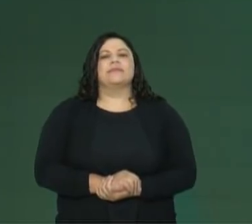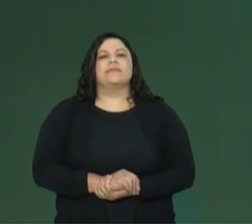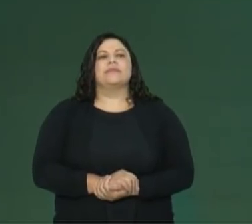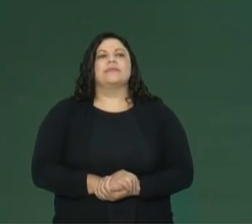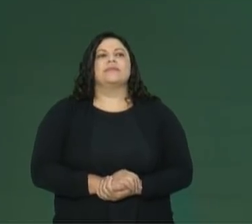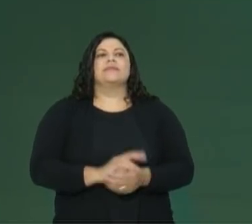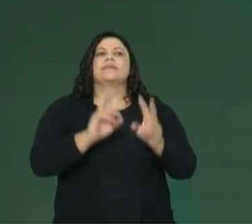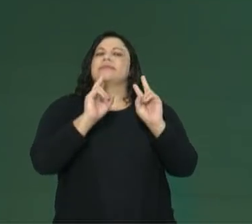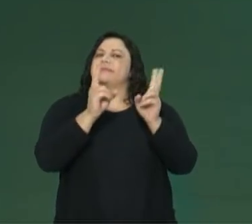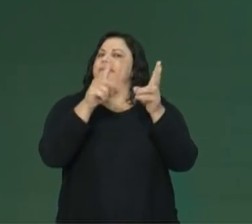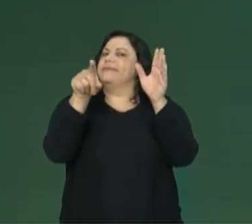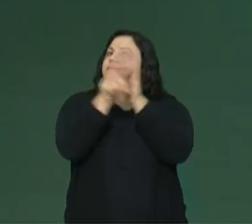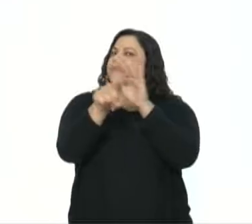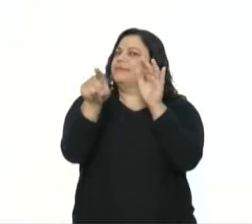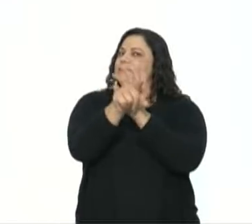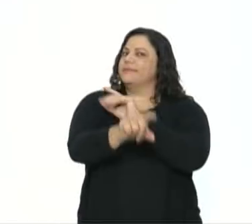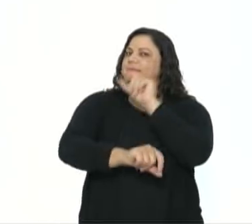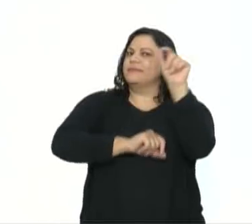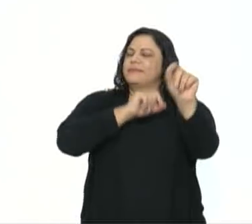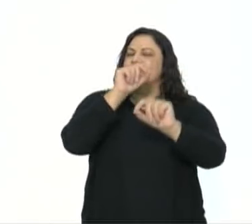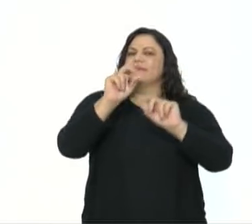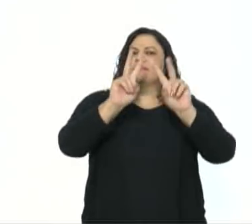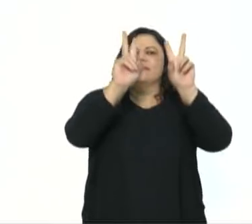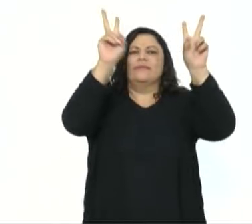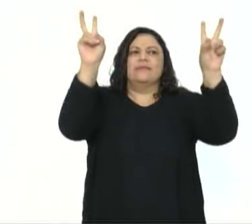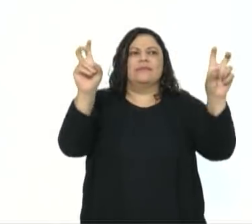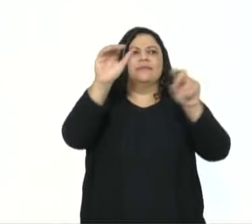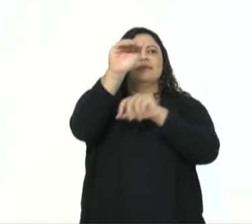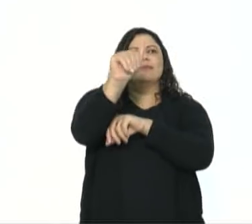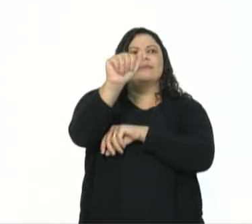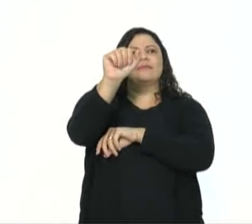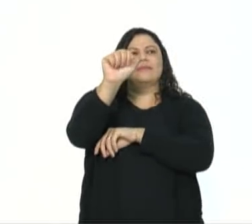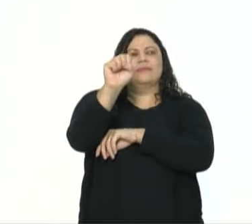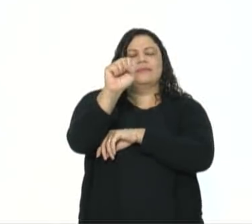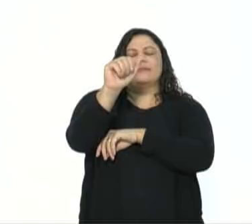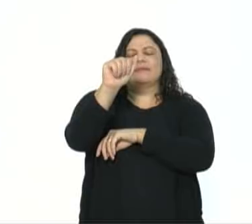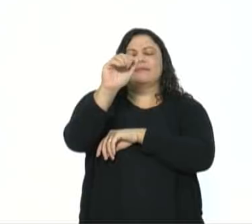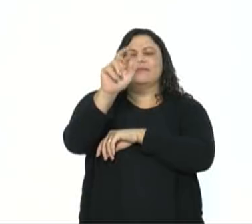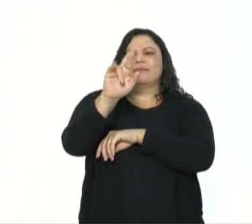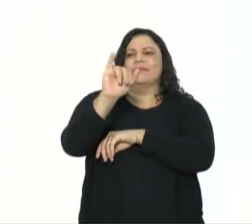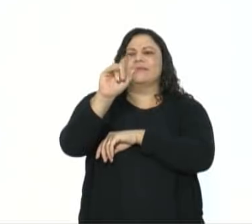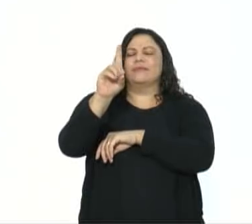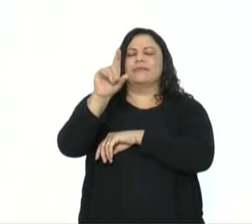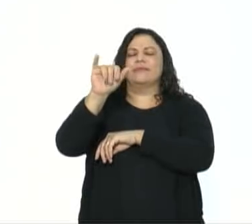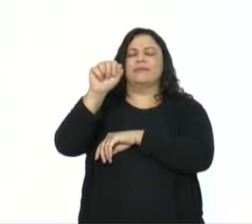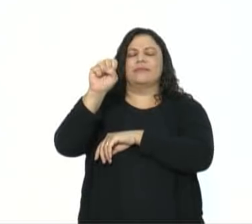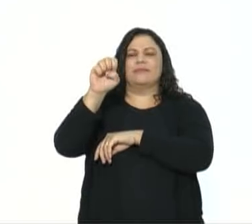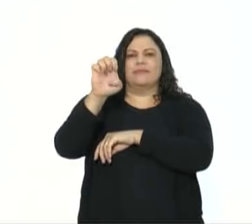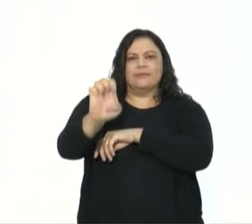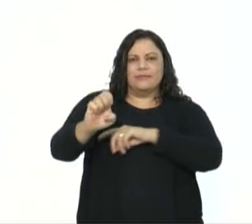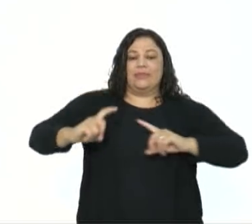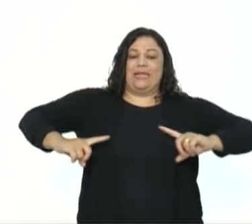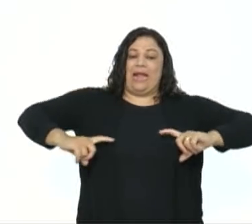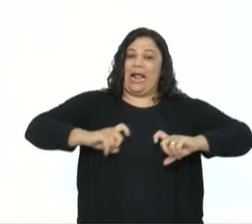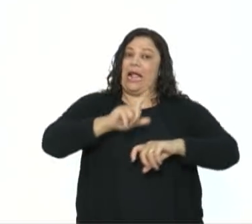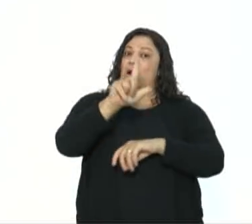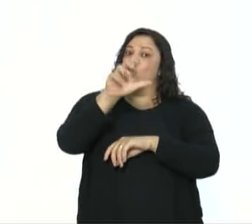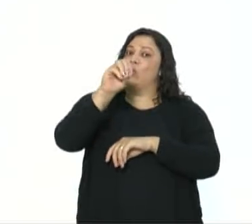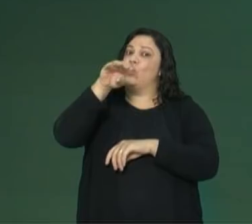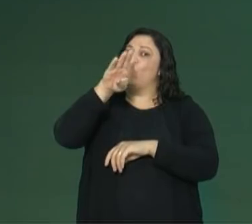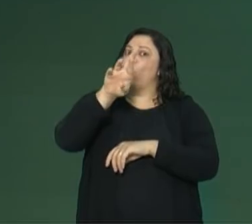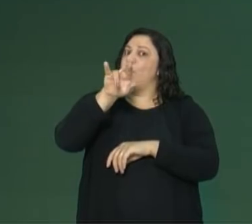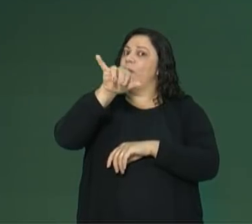Seguindo, perguntinha para vocês. Sobre a ascaridíase, a lombriga, marque a correta. Analise